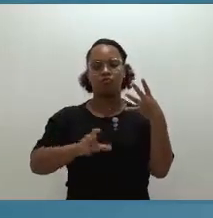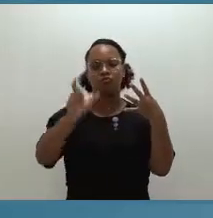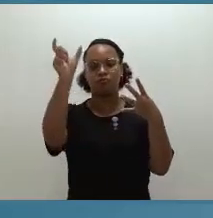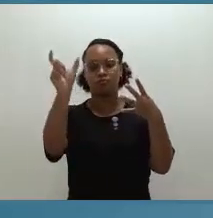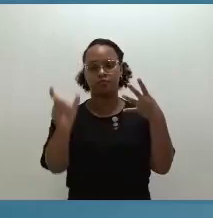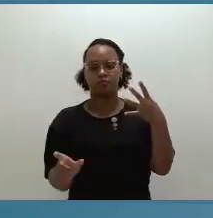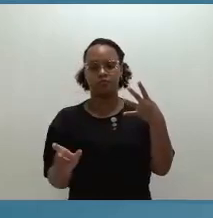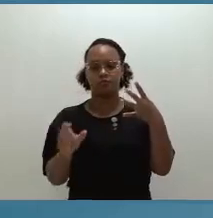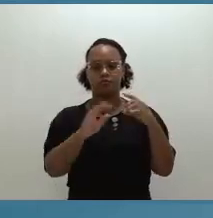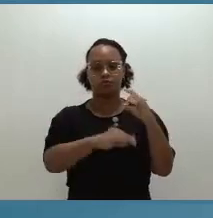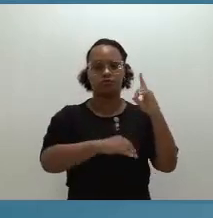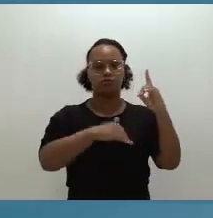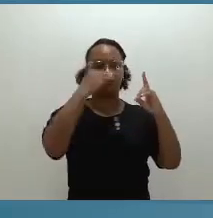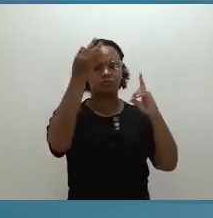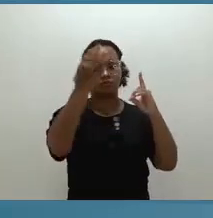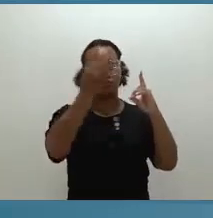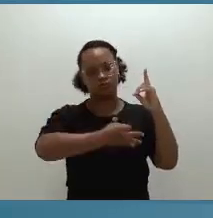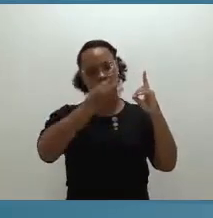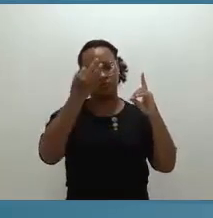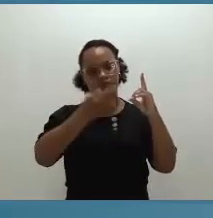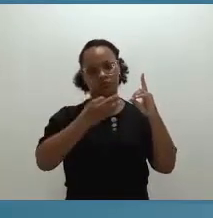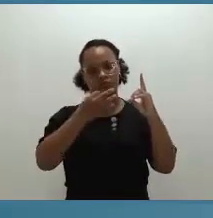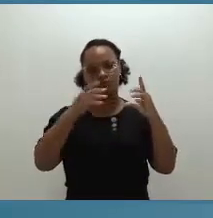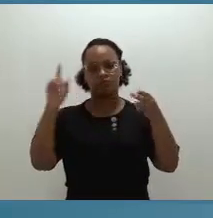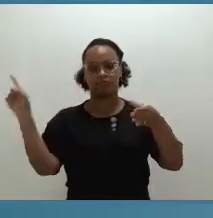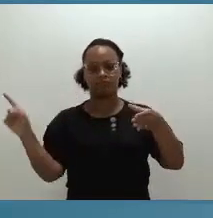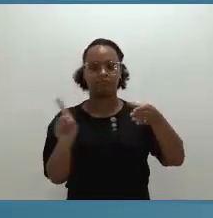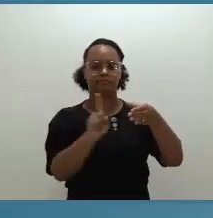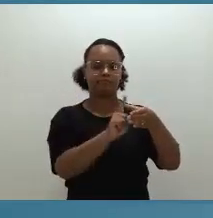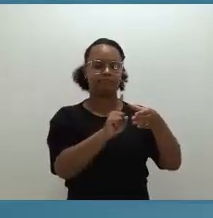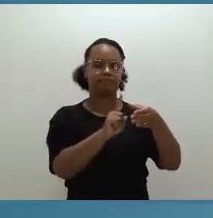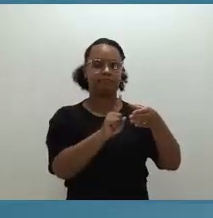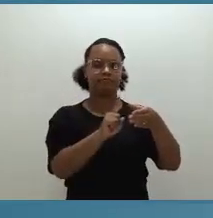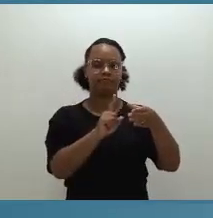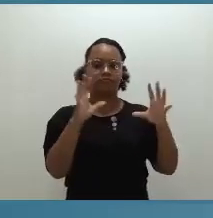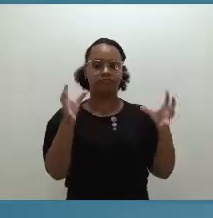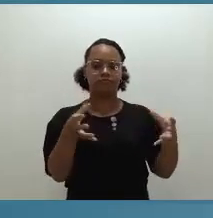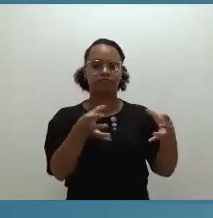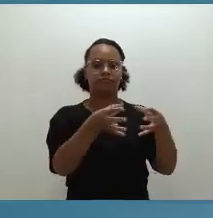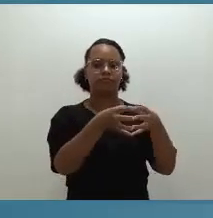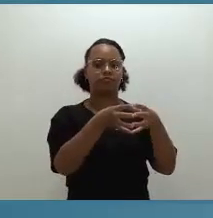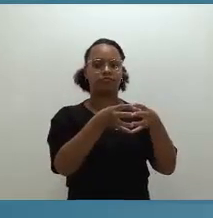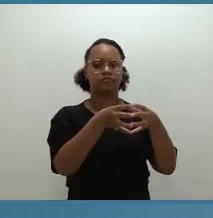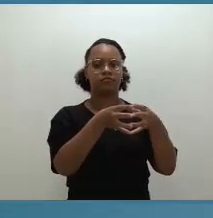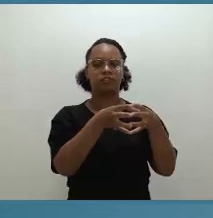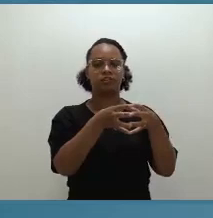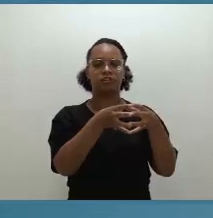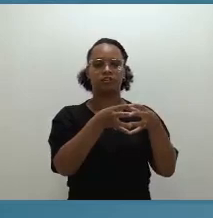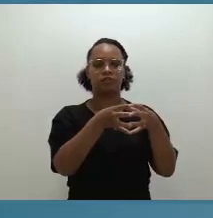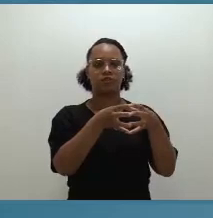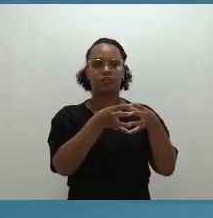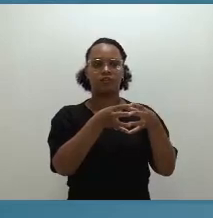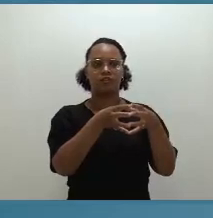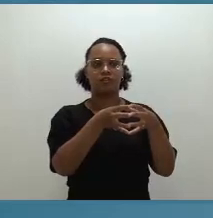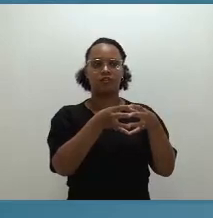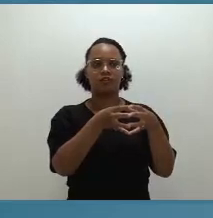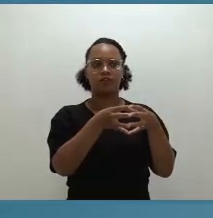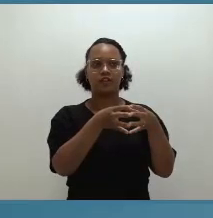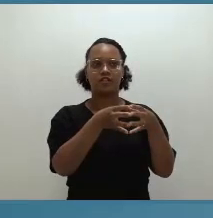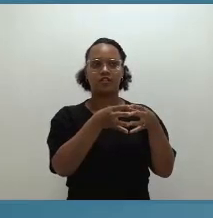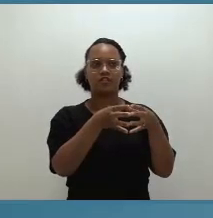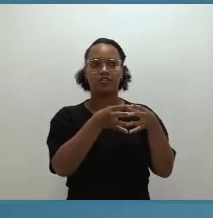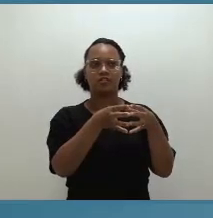4 desembargadores que se habilitem ao cargo de, para ocupar o cargo